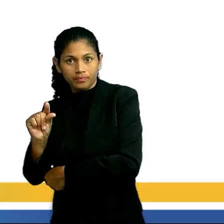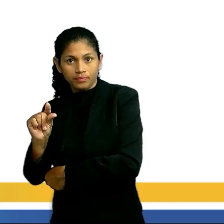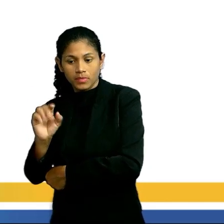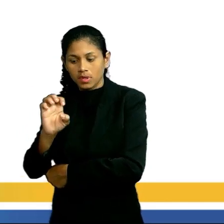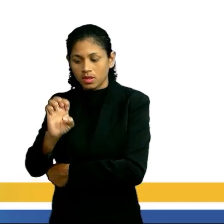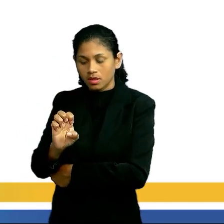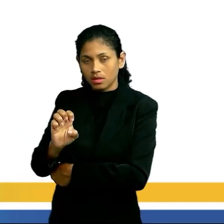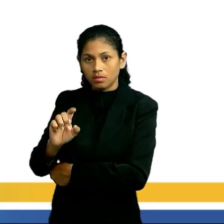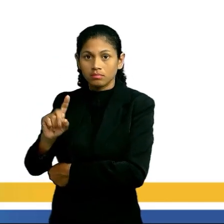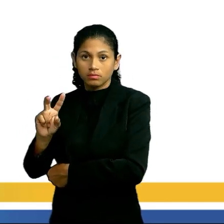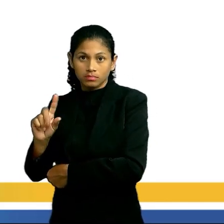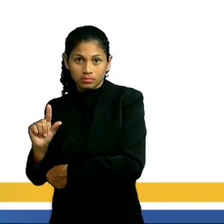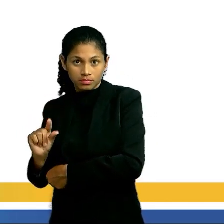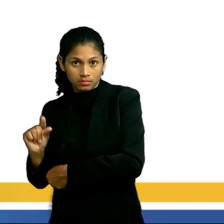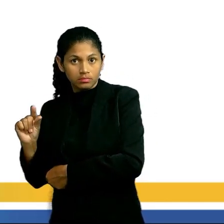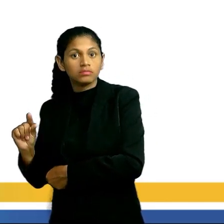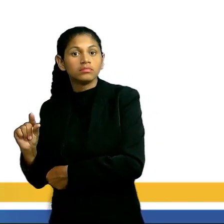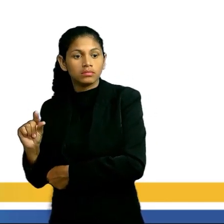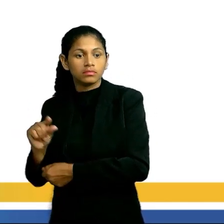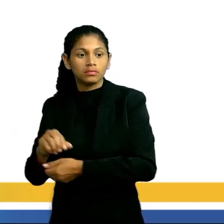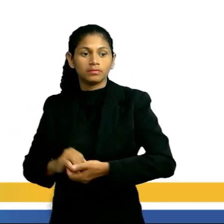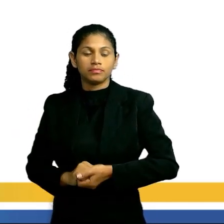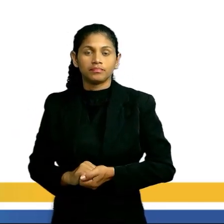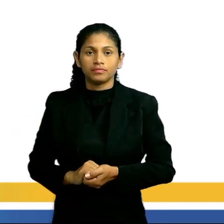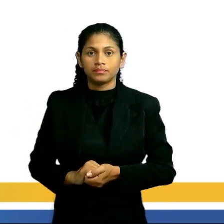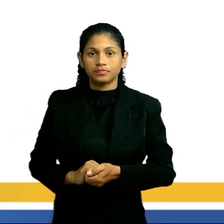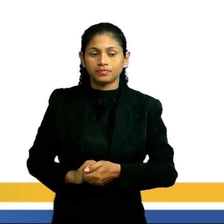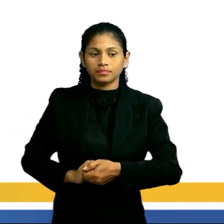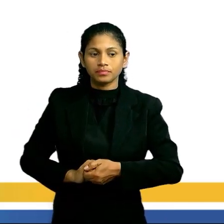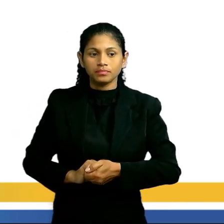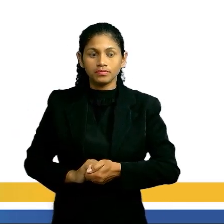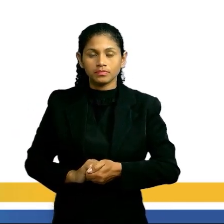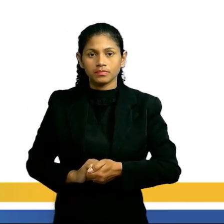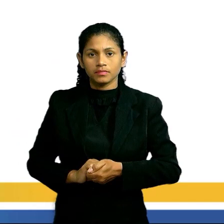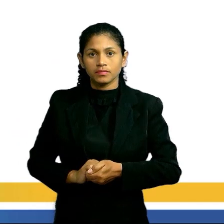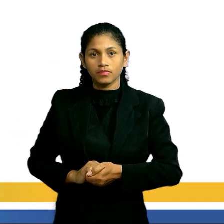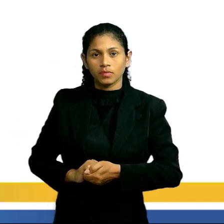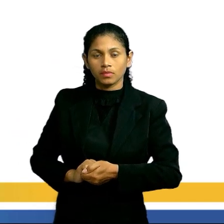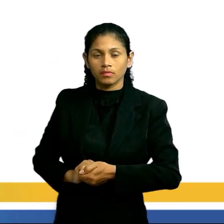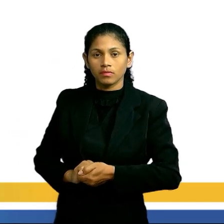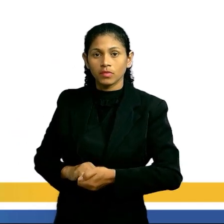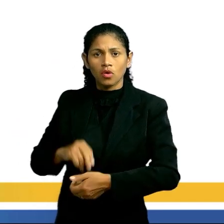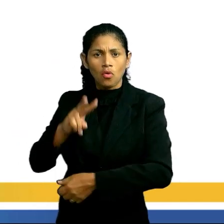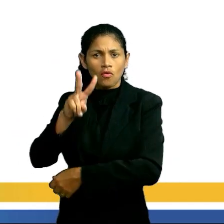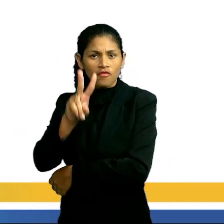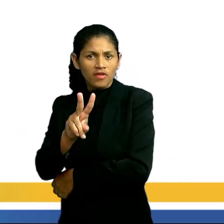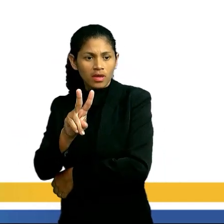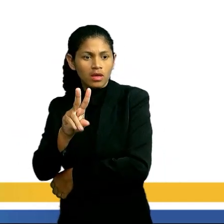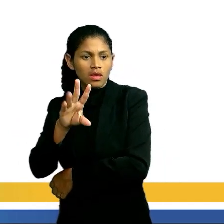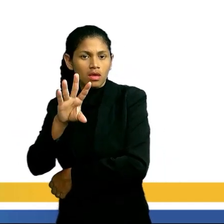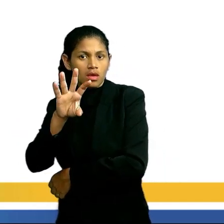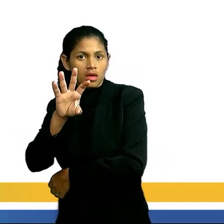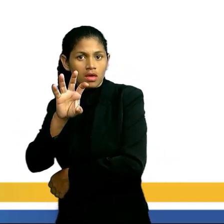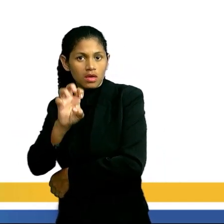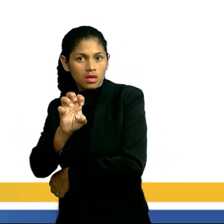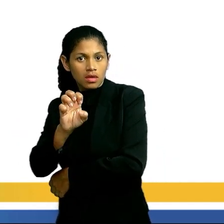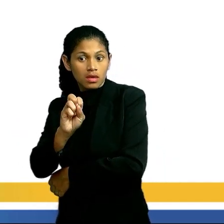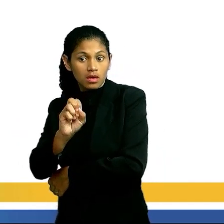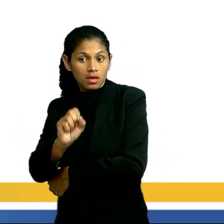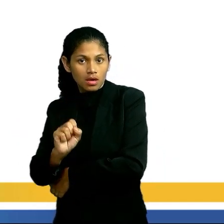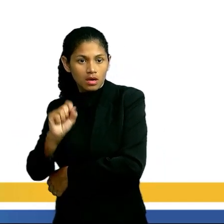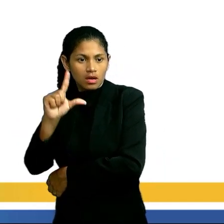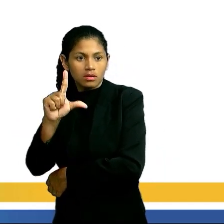Ezinho. Então, cruzando o indivíduo duplo heterozigoto de